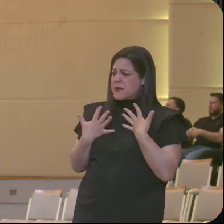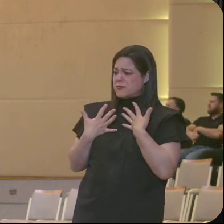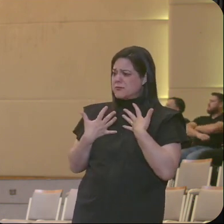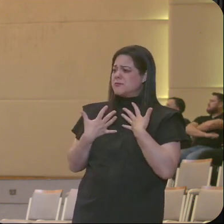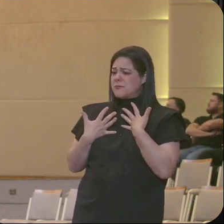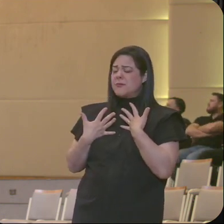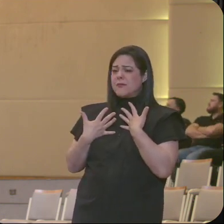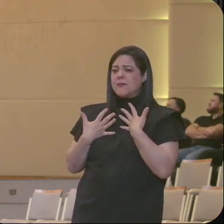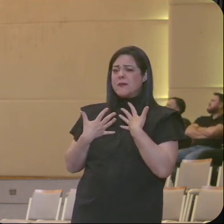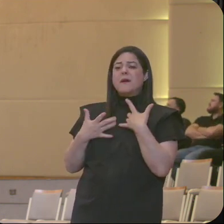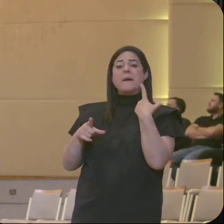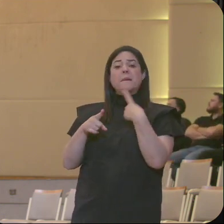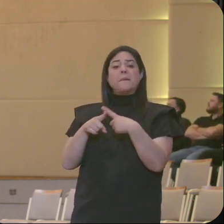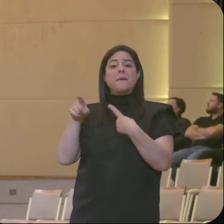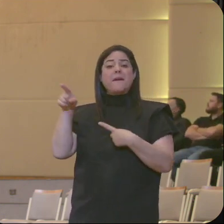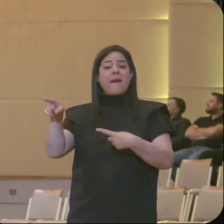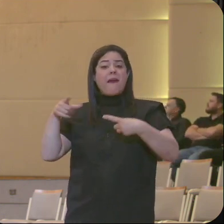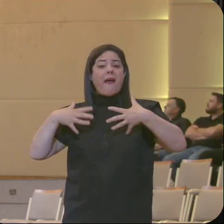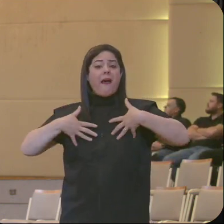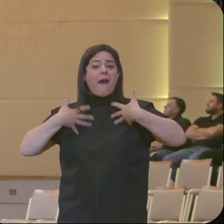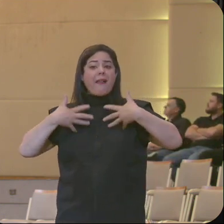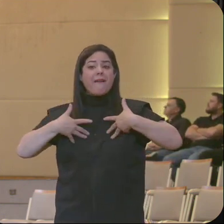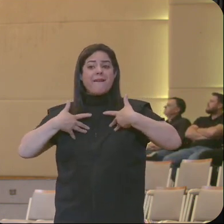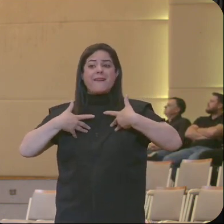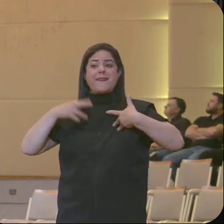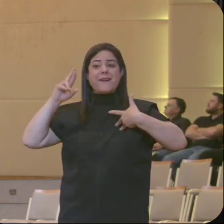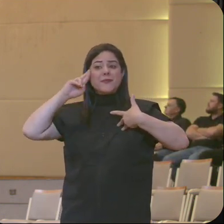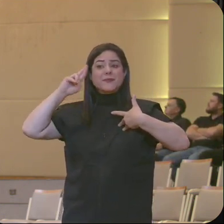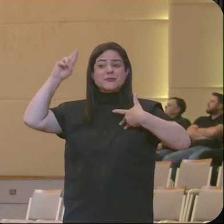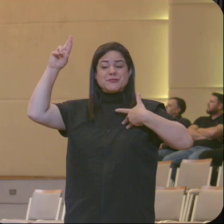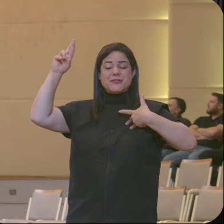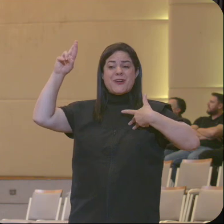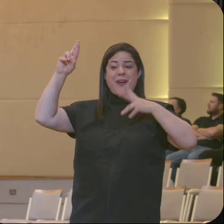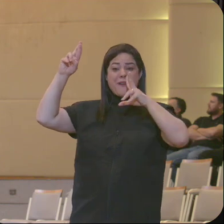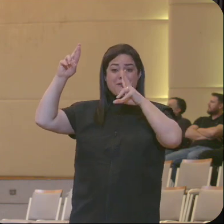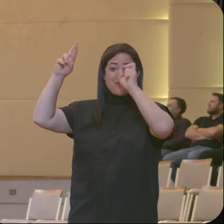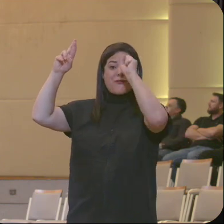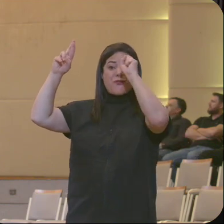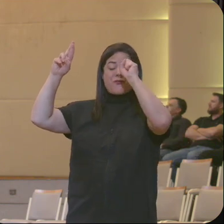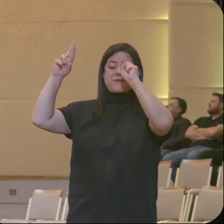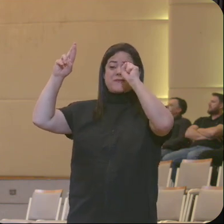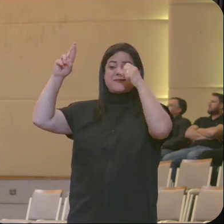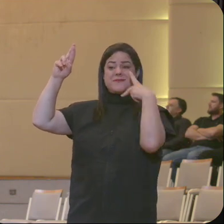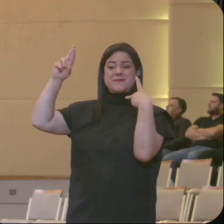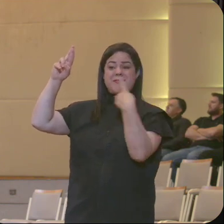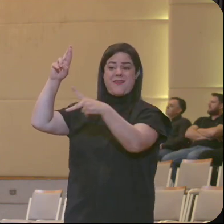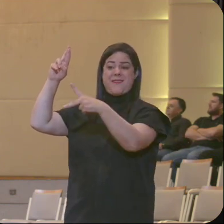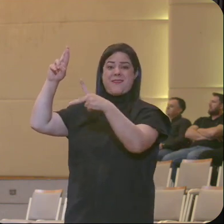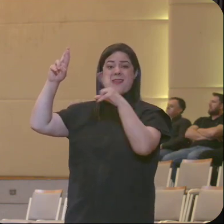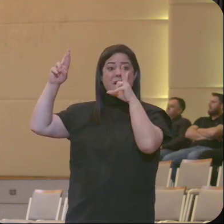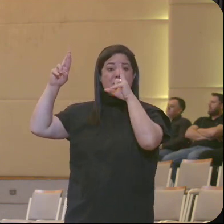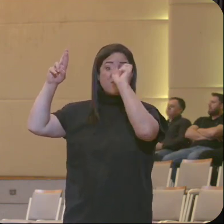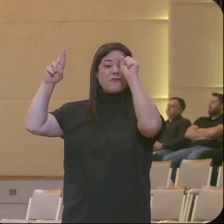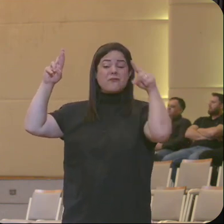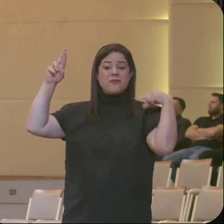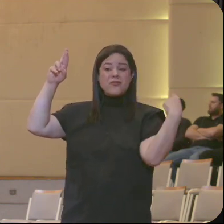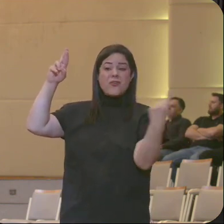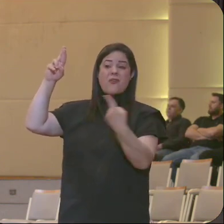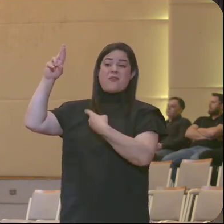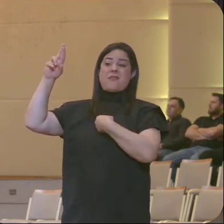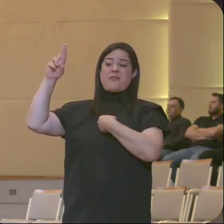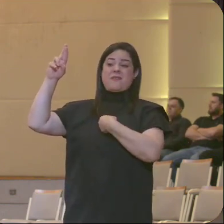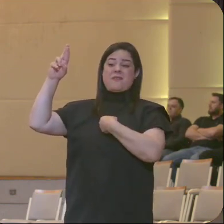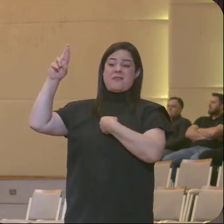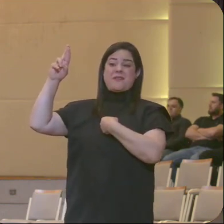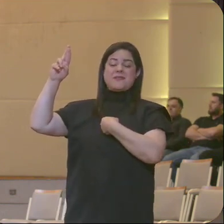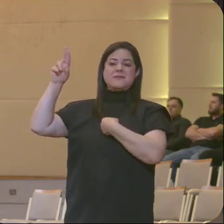quê? Porque a alegria do Senhor é a nossa força.